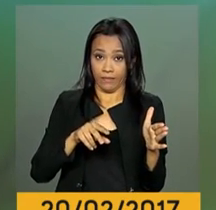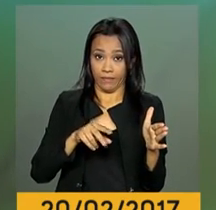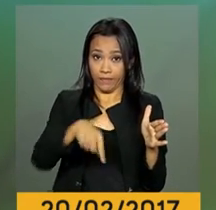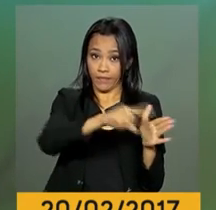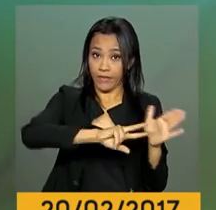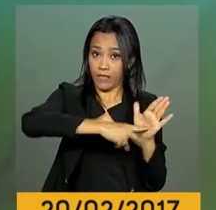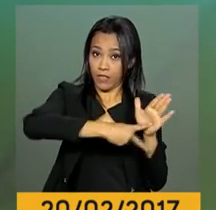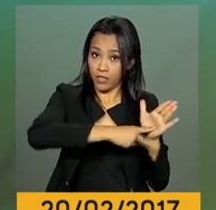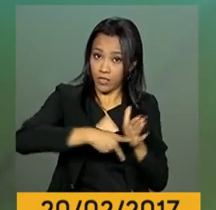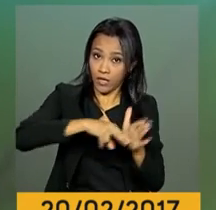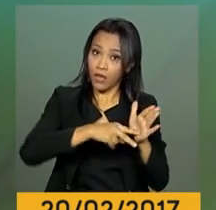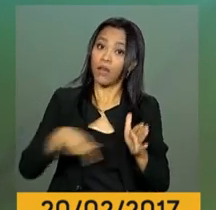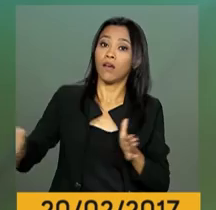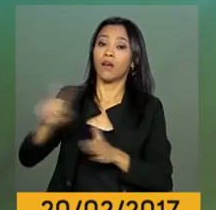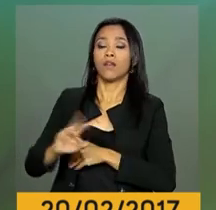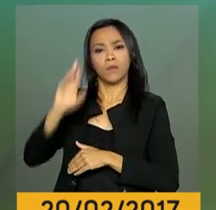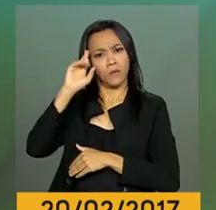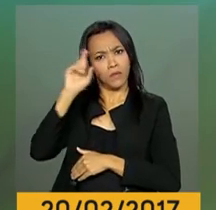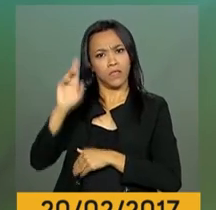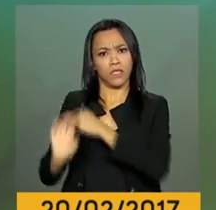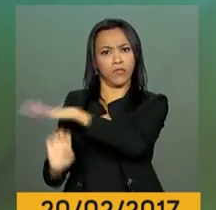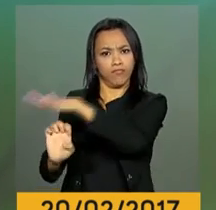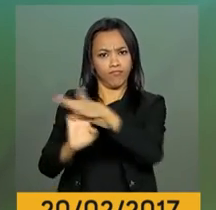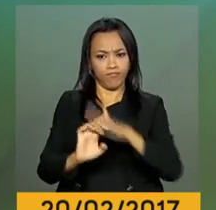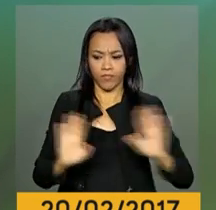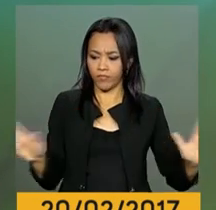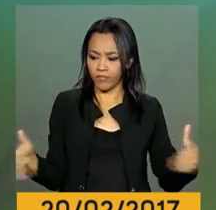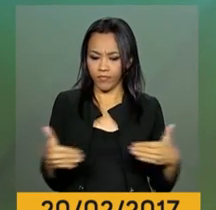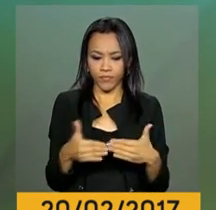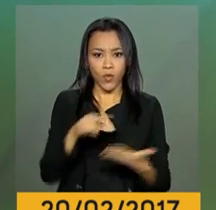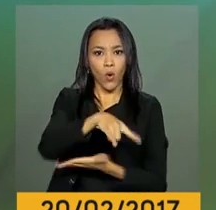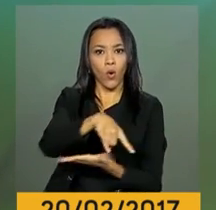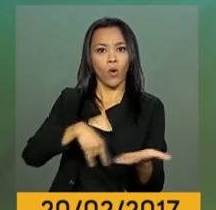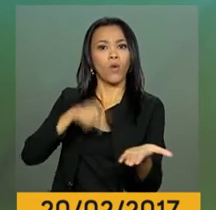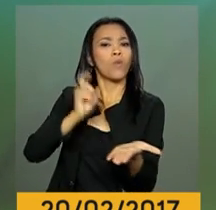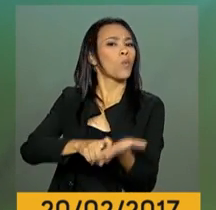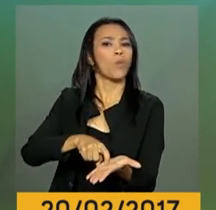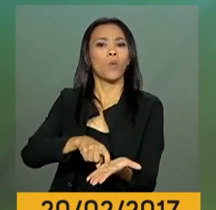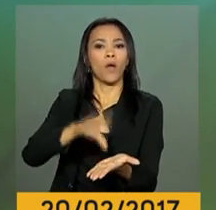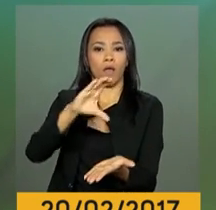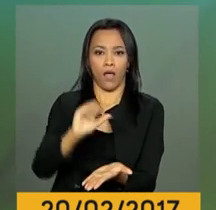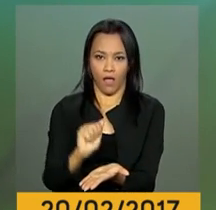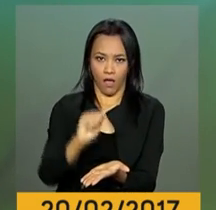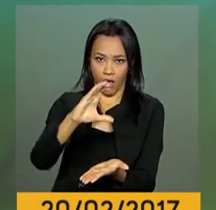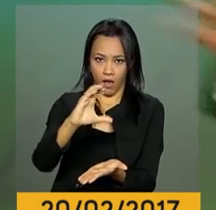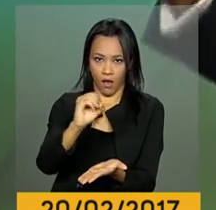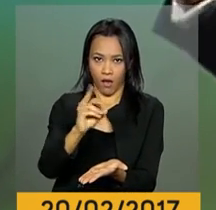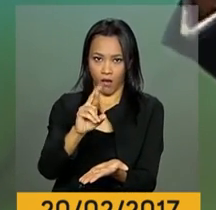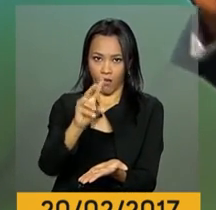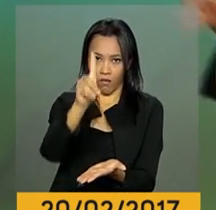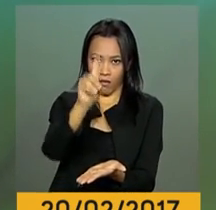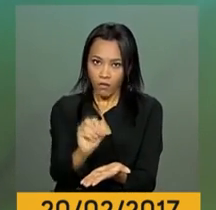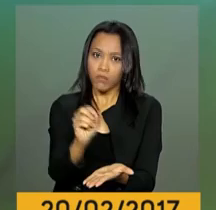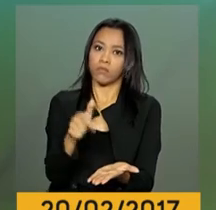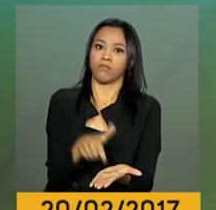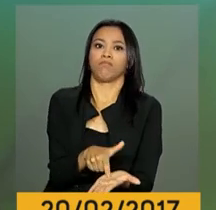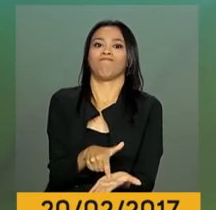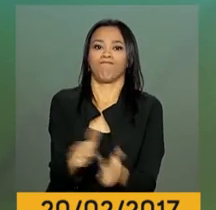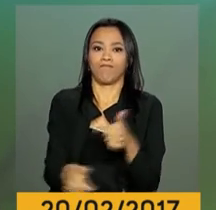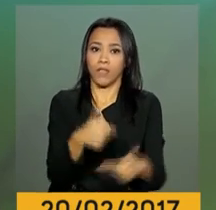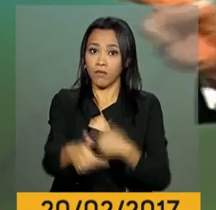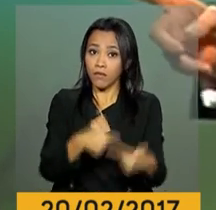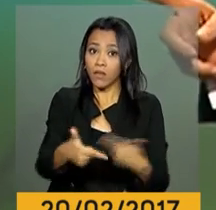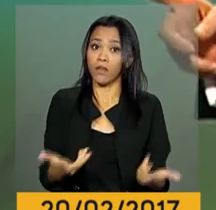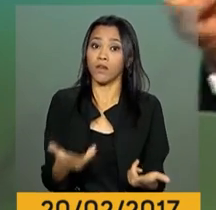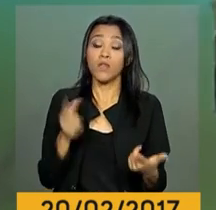e os empresários, os empregadores, entre empregados e empregadores. Fruto do quê? De uma palavra que pauta o nosso governo,